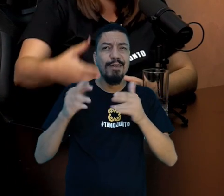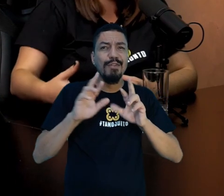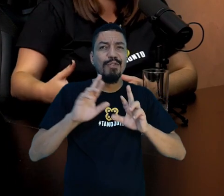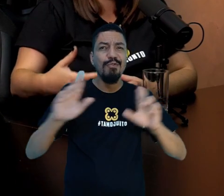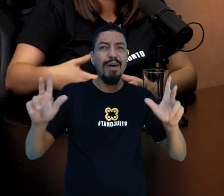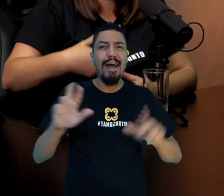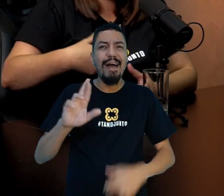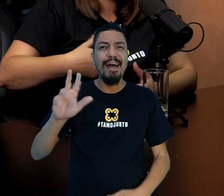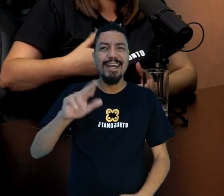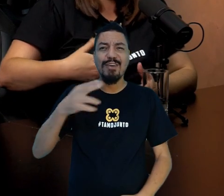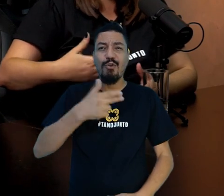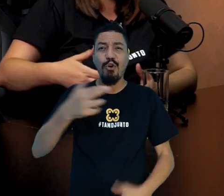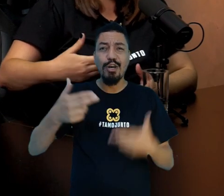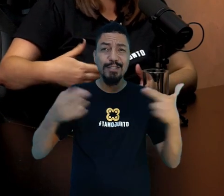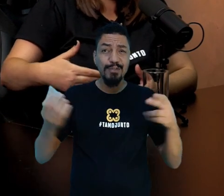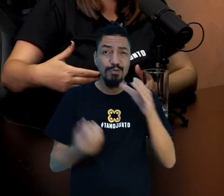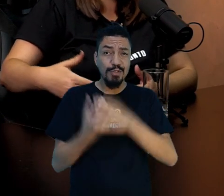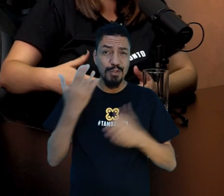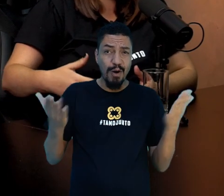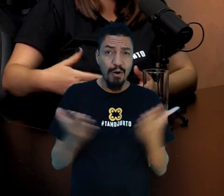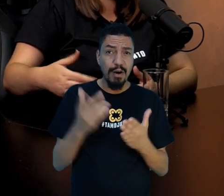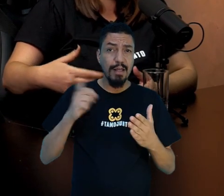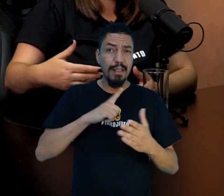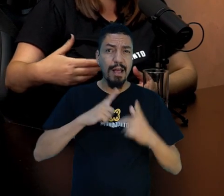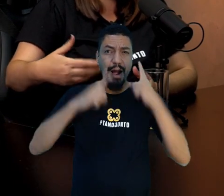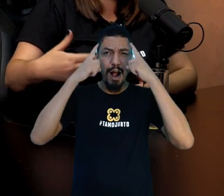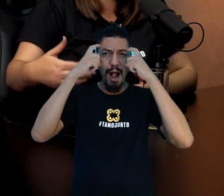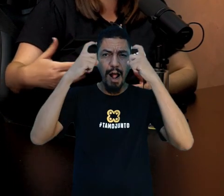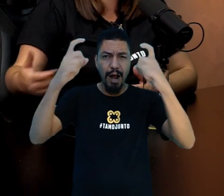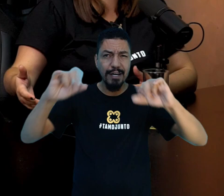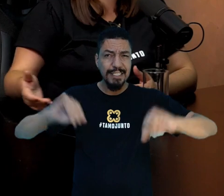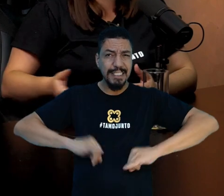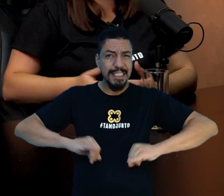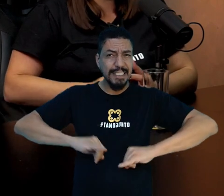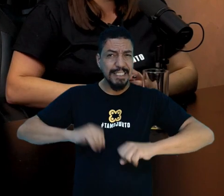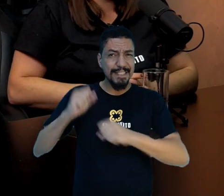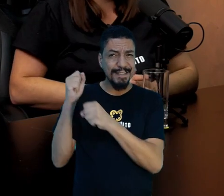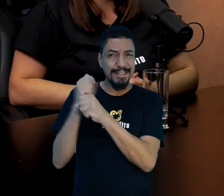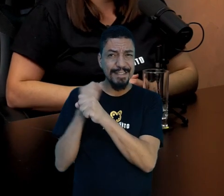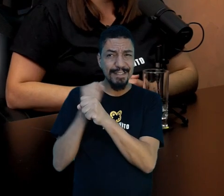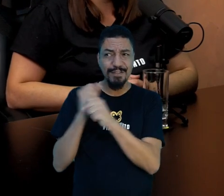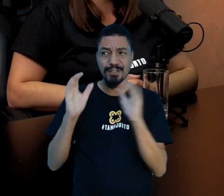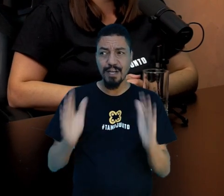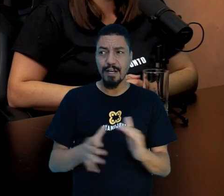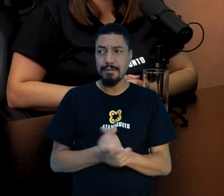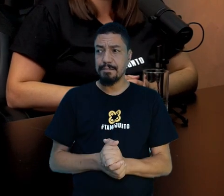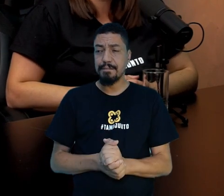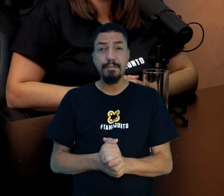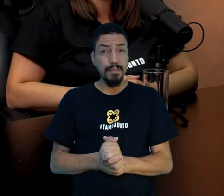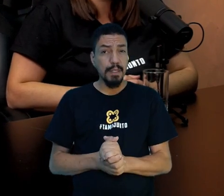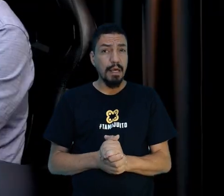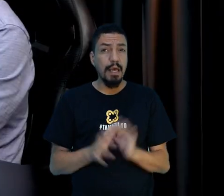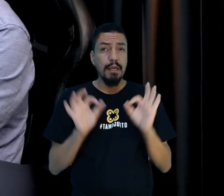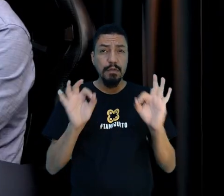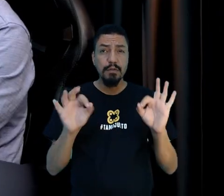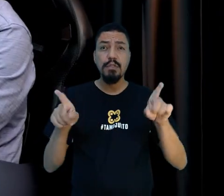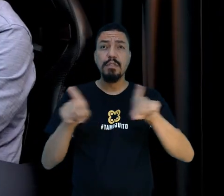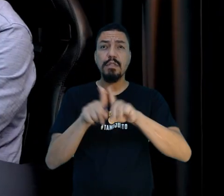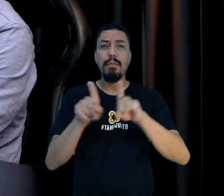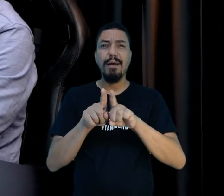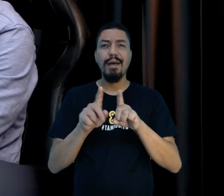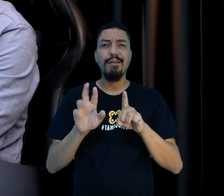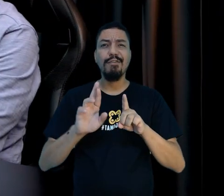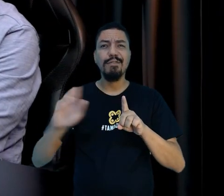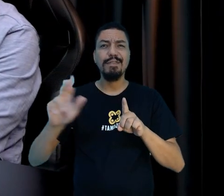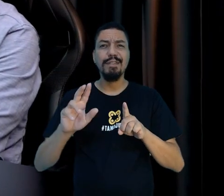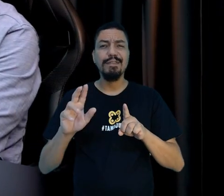que nasceu agora, uma violência que vem sendo sofrida há muito tempo por E é esses isso, grupos. o contrário